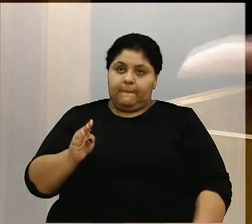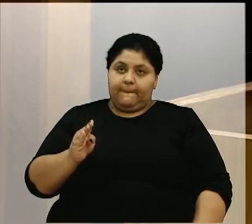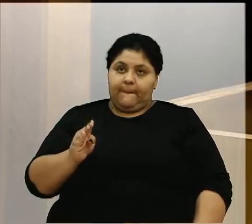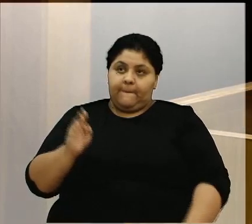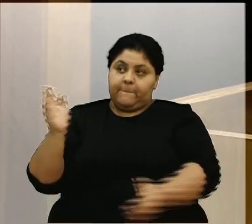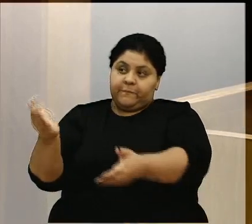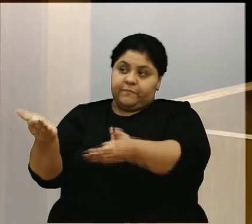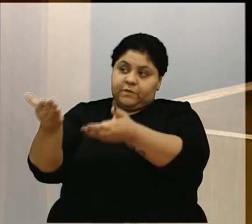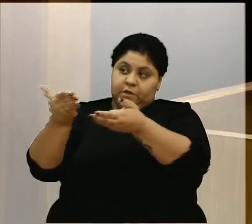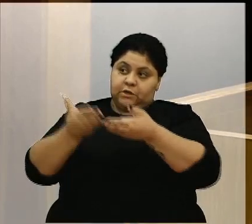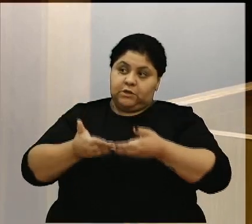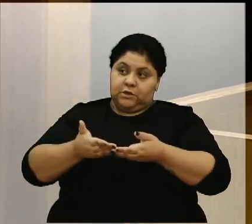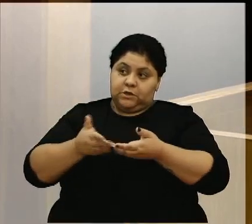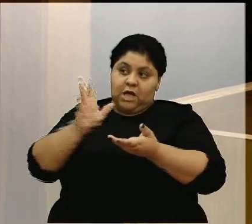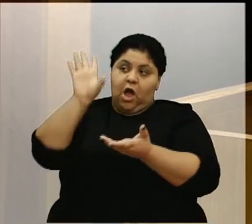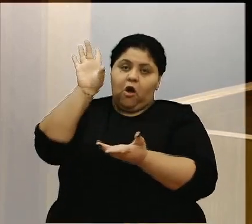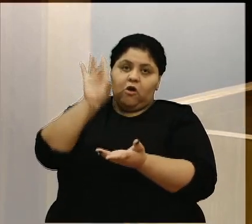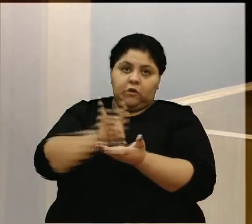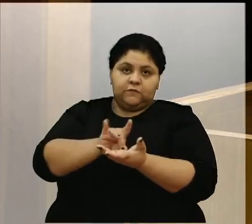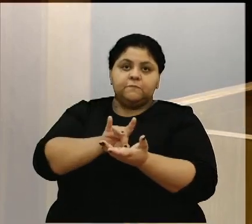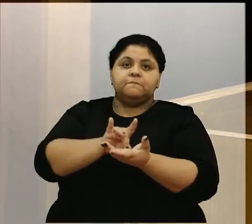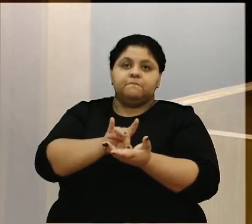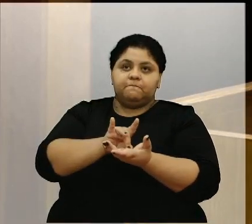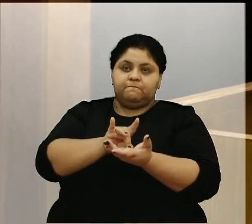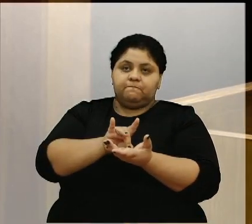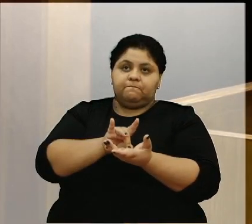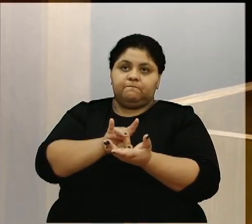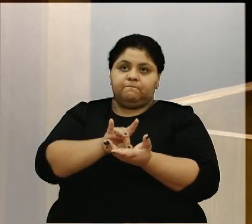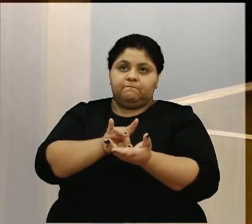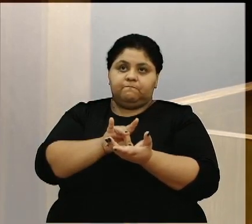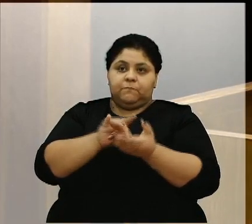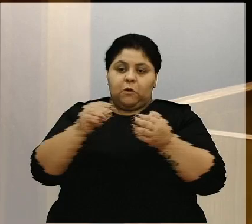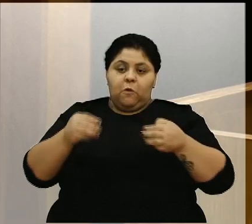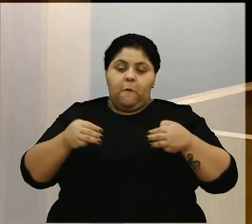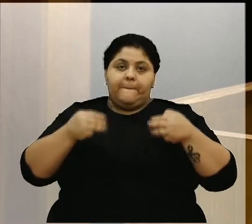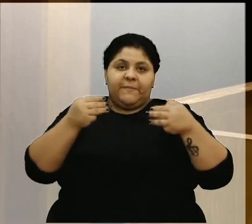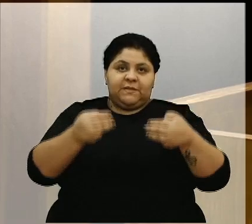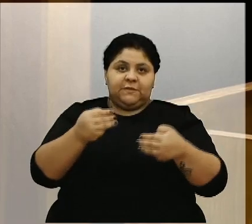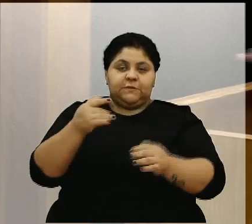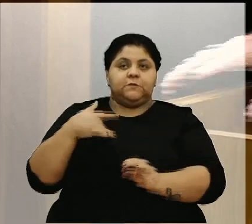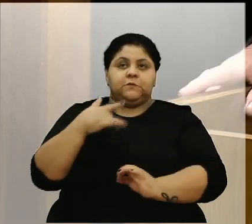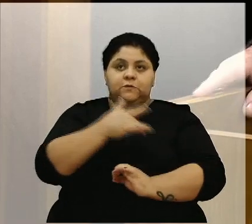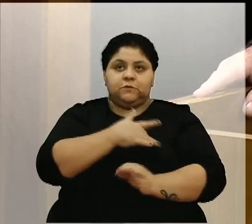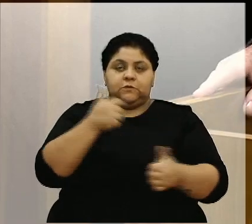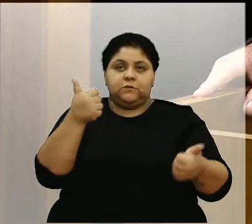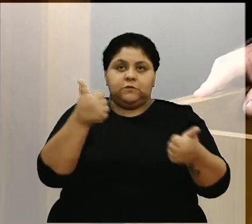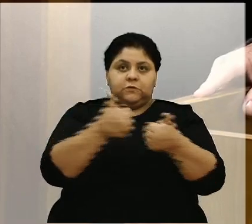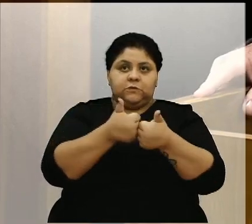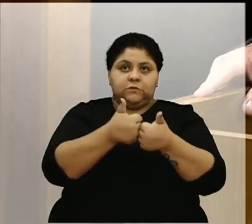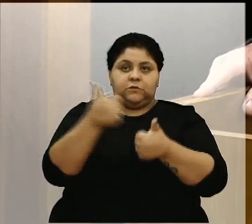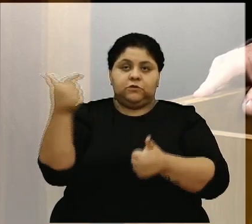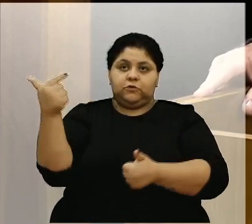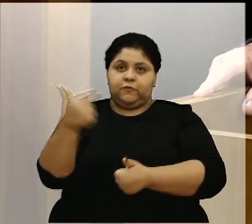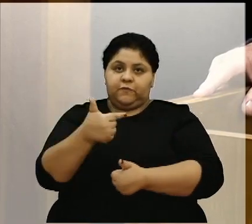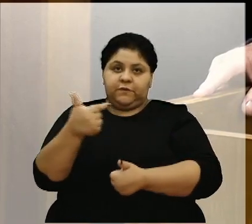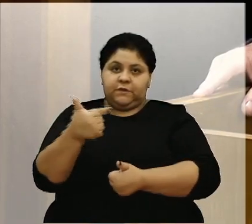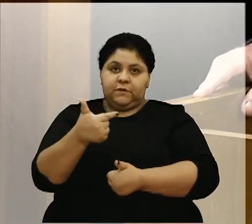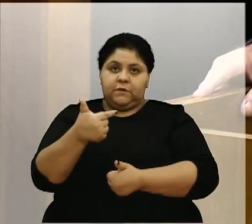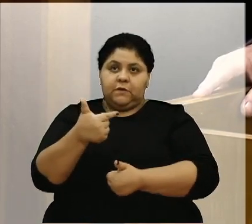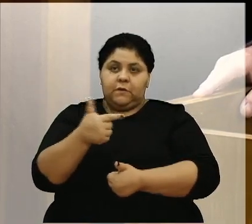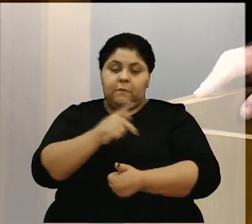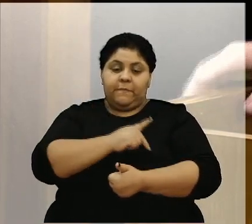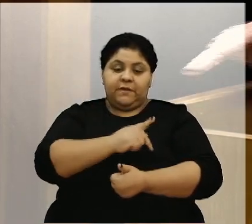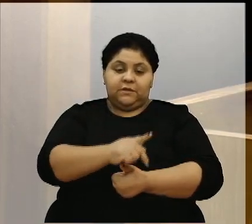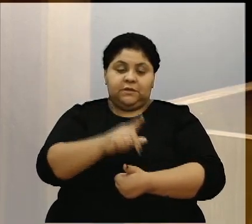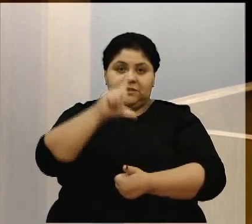receberam a confirmação de que o Ministério da Saúde, através do vice-presidente Alckmin, anunciou